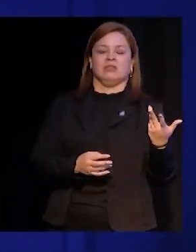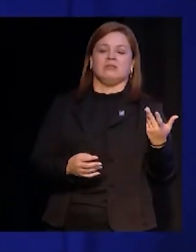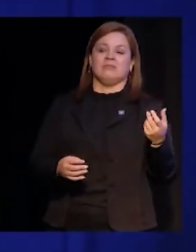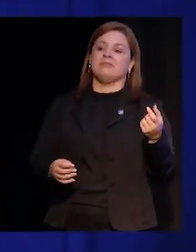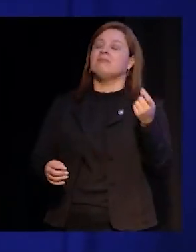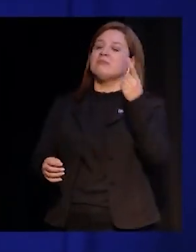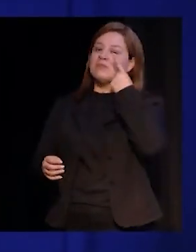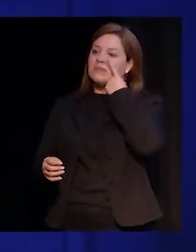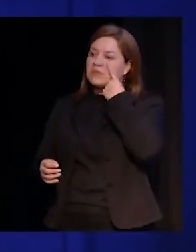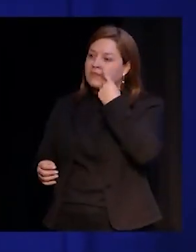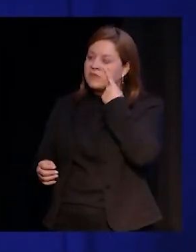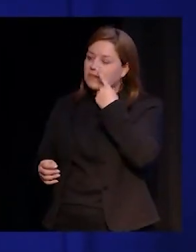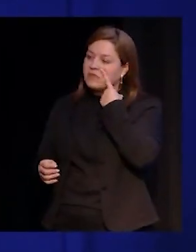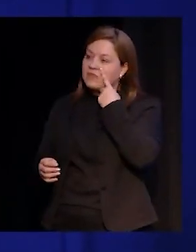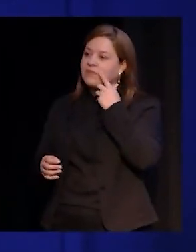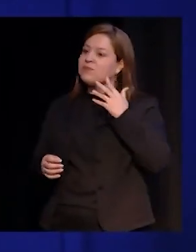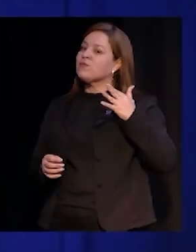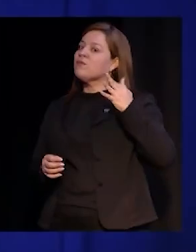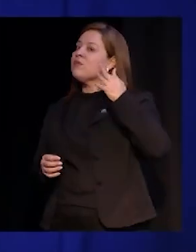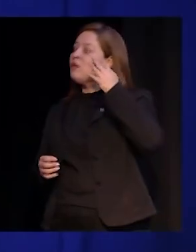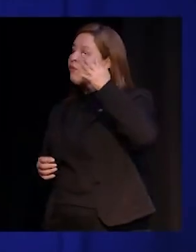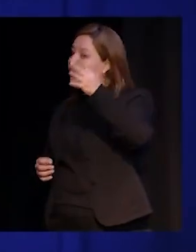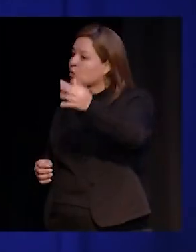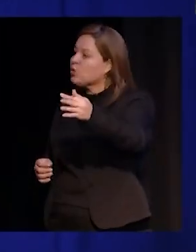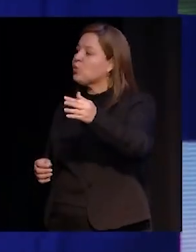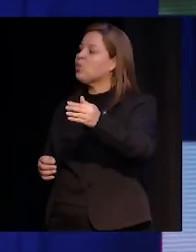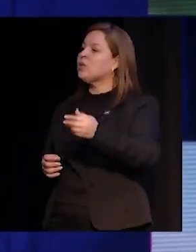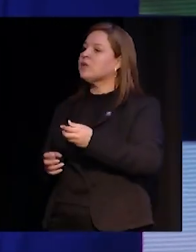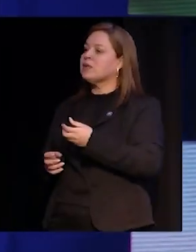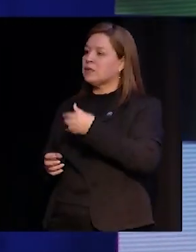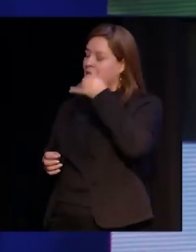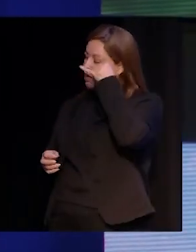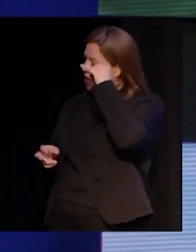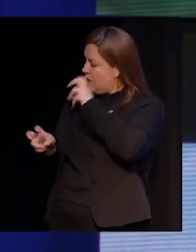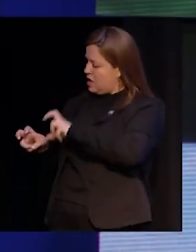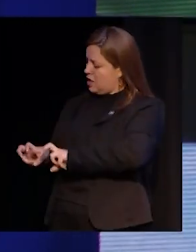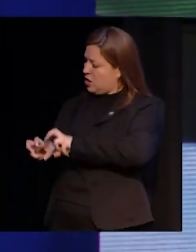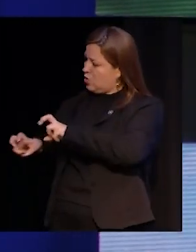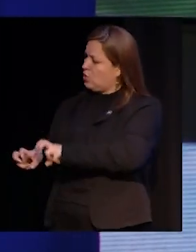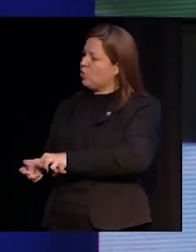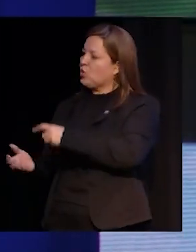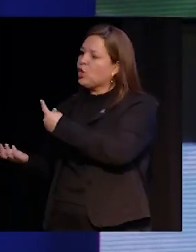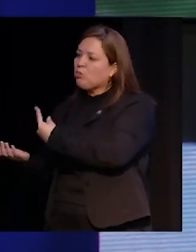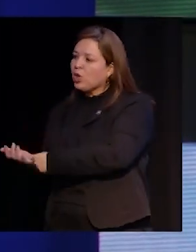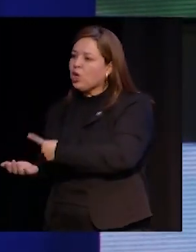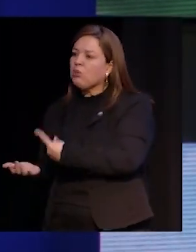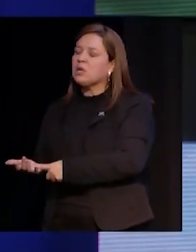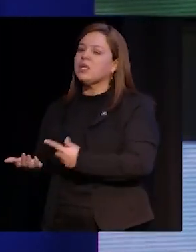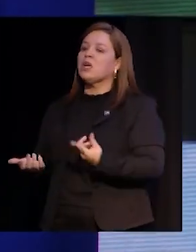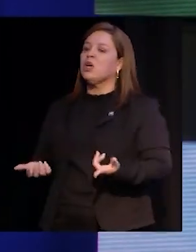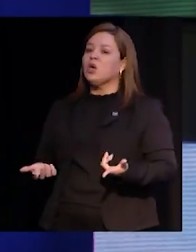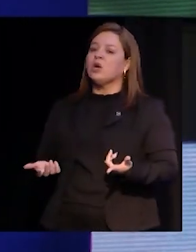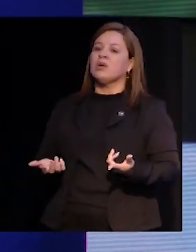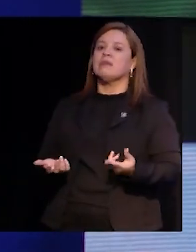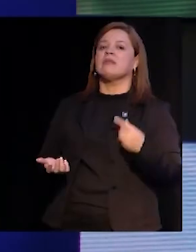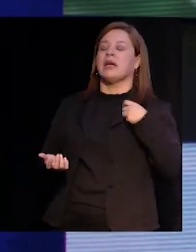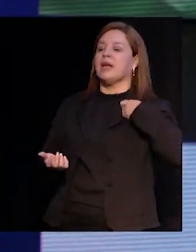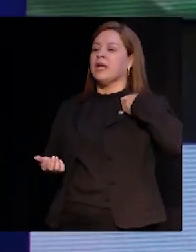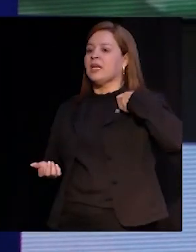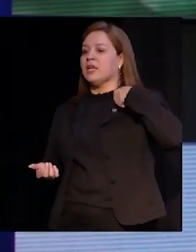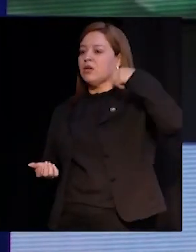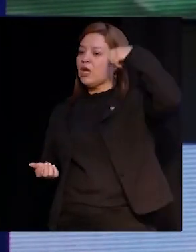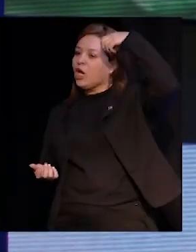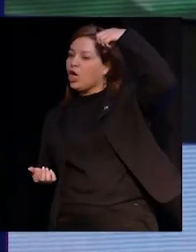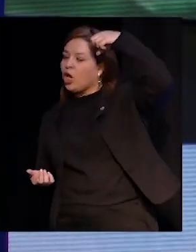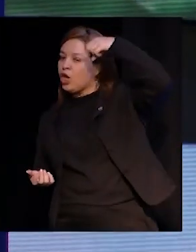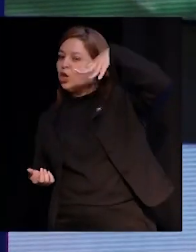eu vejo o futuro da nossa agricultura numa combinação de luzes,